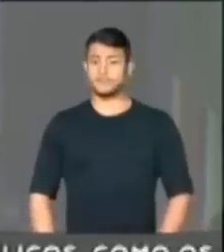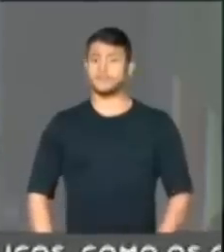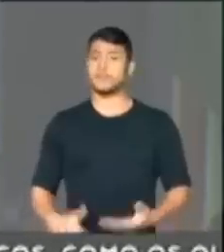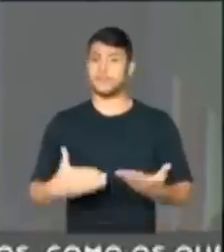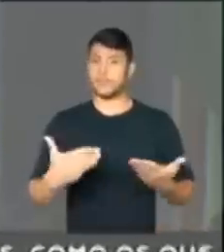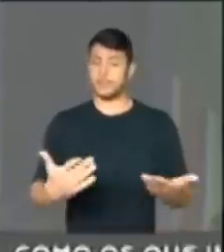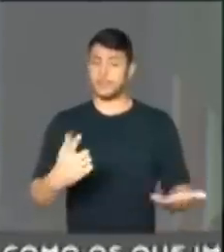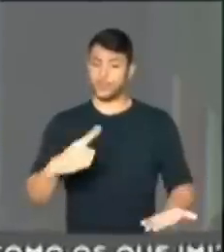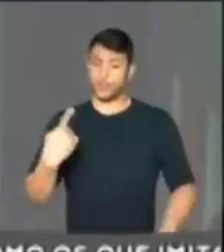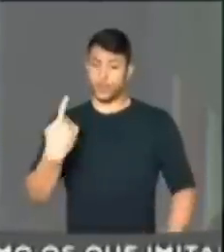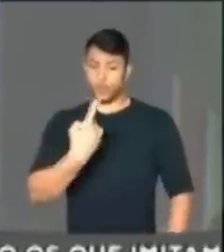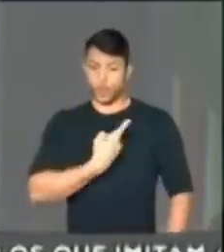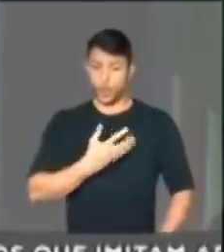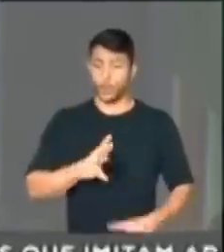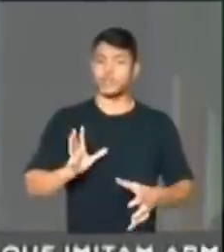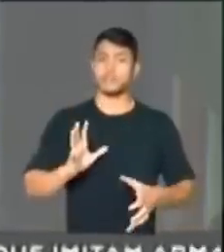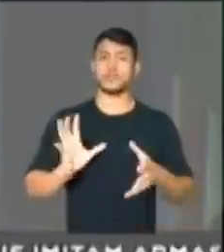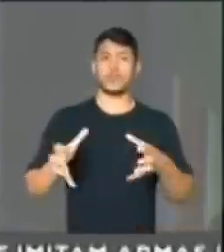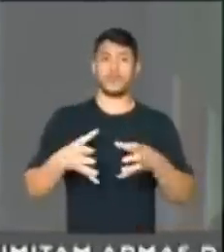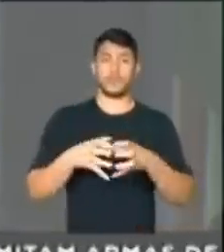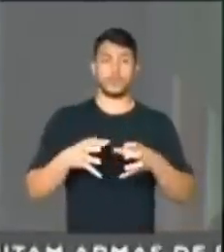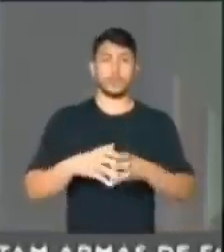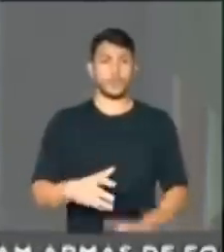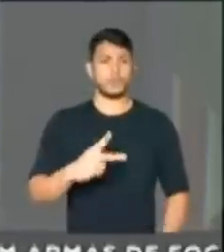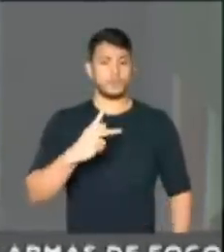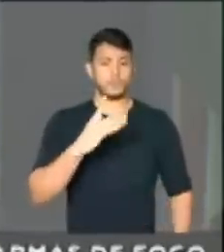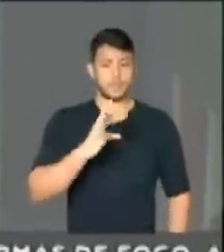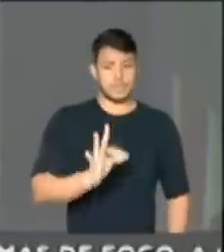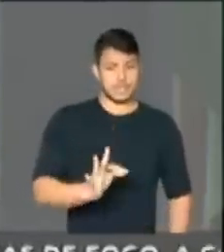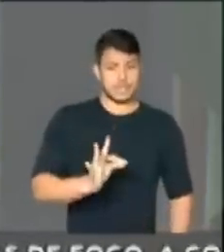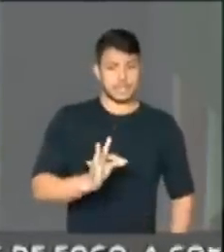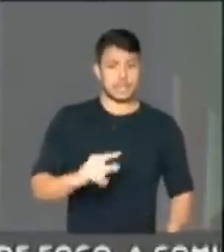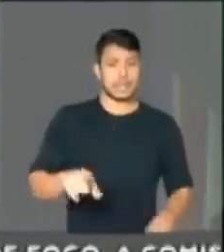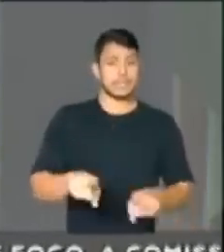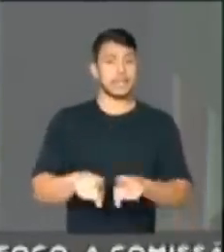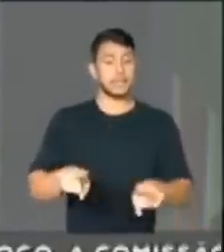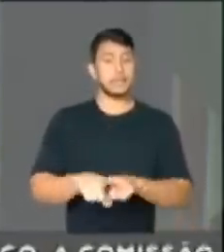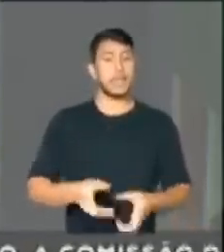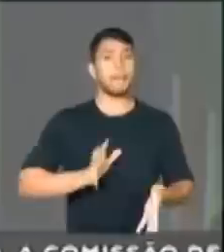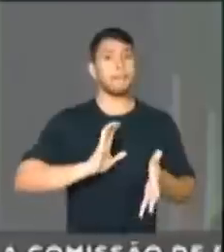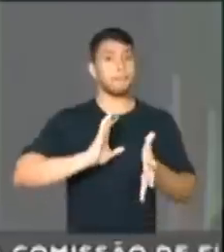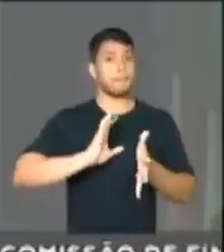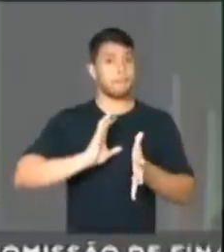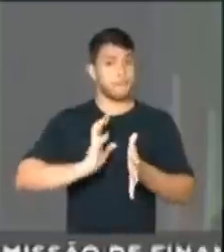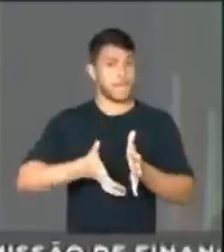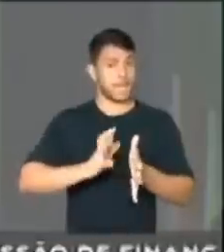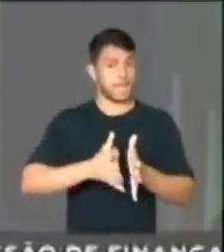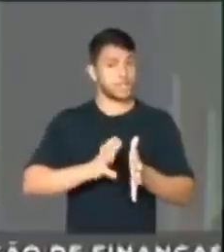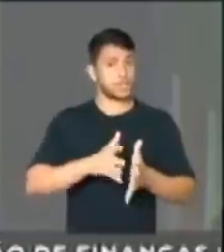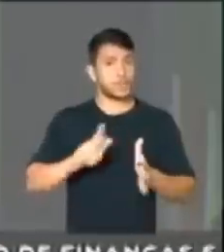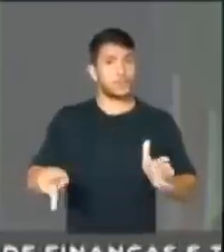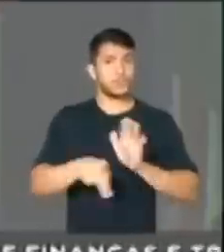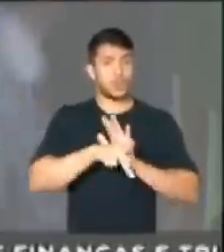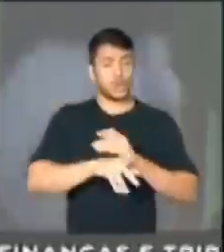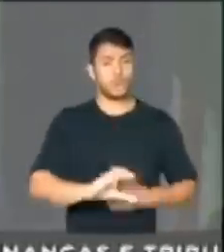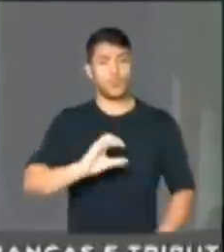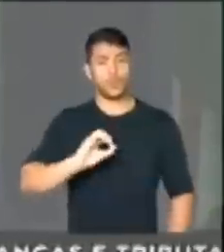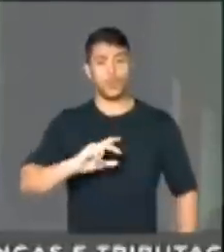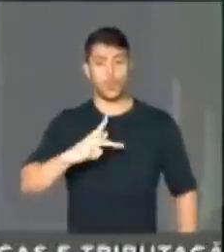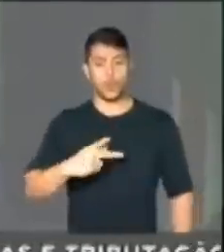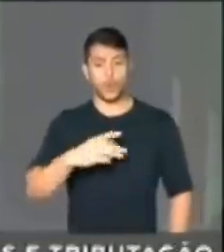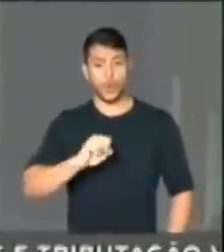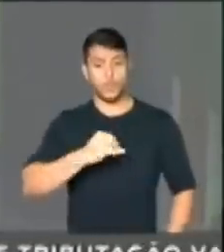bancada do Partido dos Trabalhadores, os partidos de oposição, irão sim tomar as medidas judiciais cabíveis